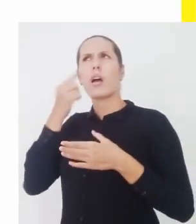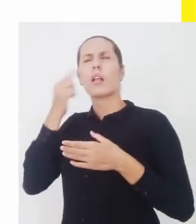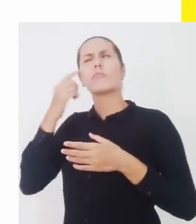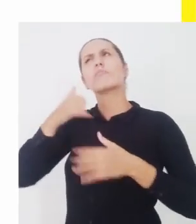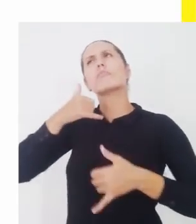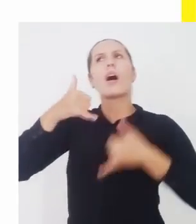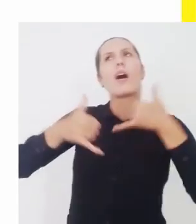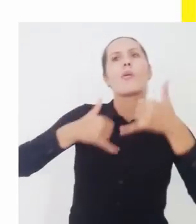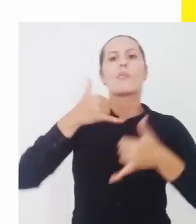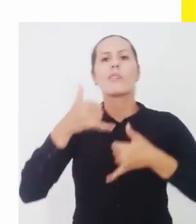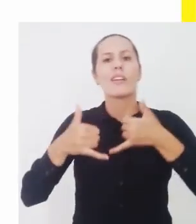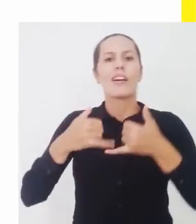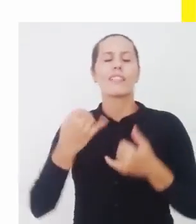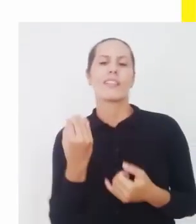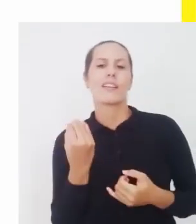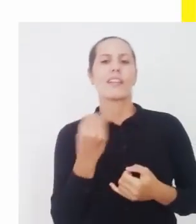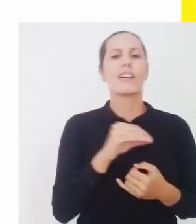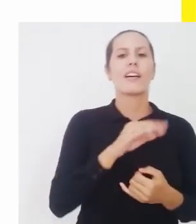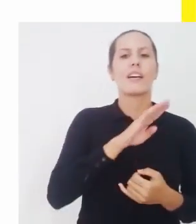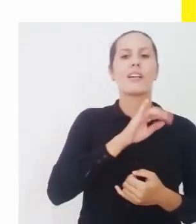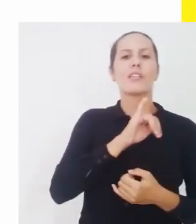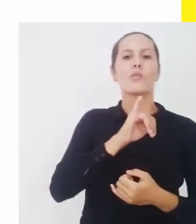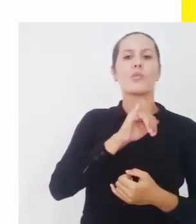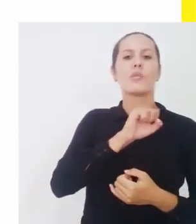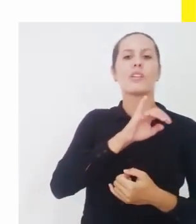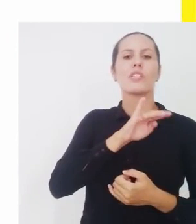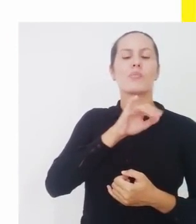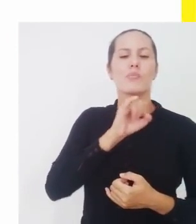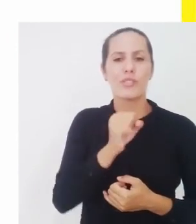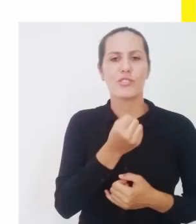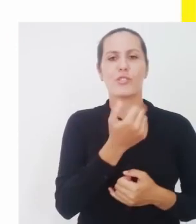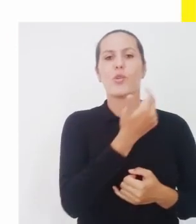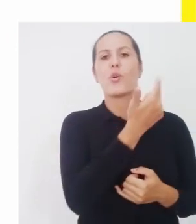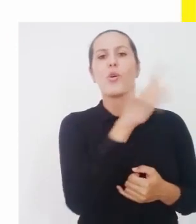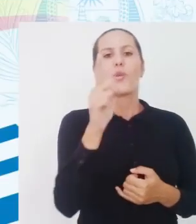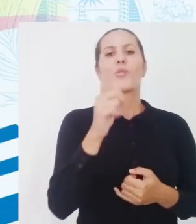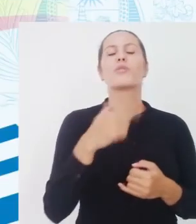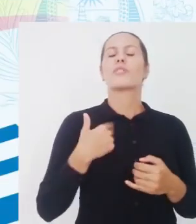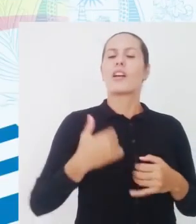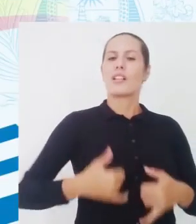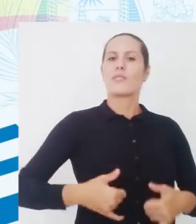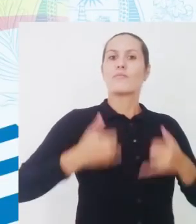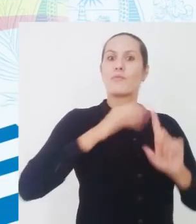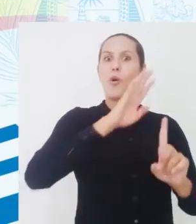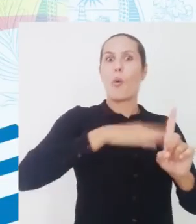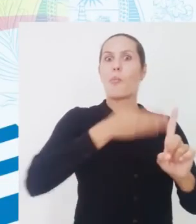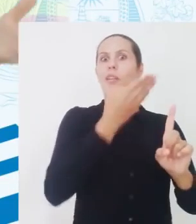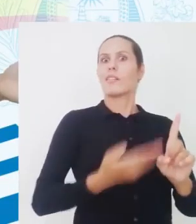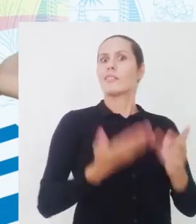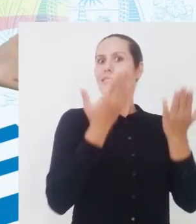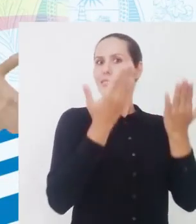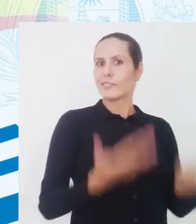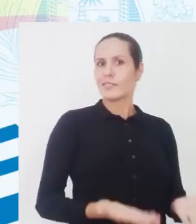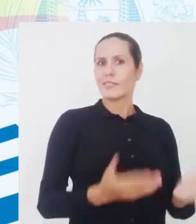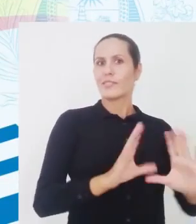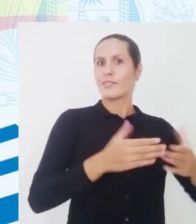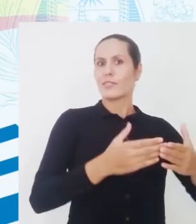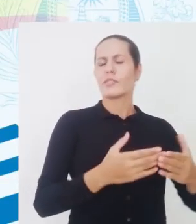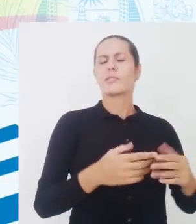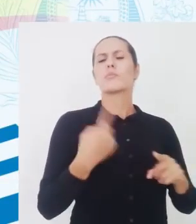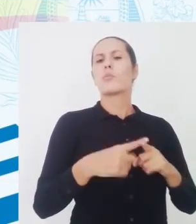convenceu melhor e por que te convenceu melhor sobre isso? É esse o grande exercício